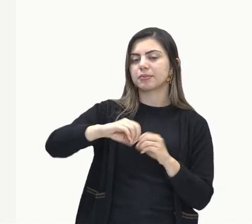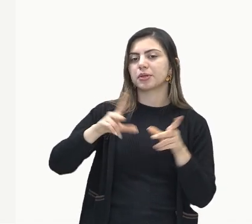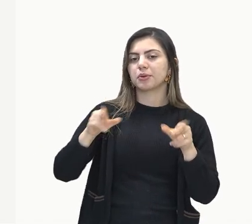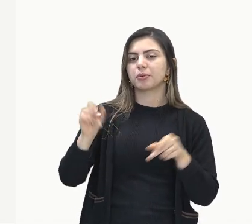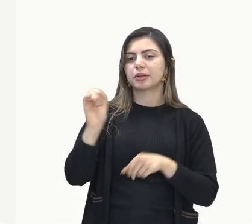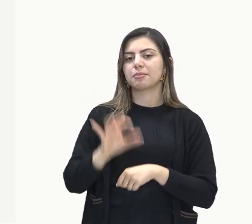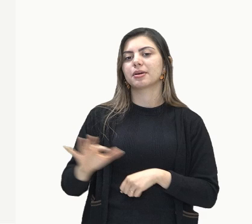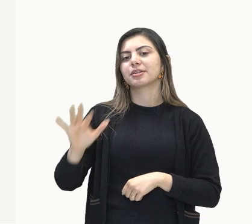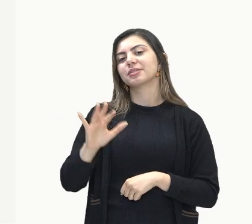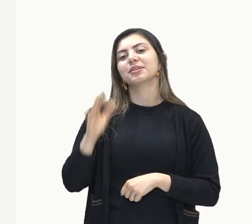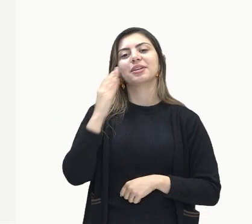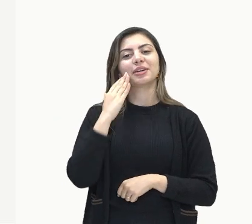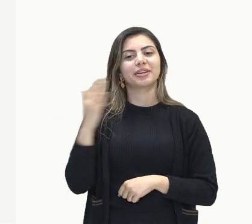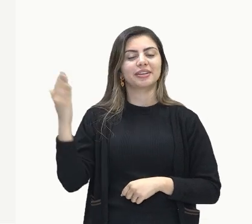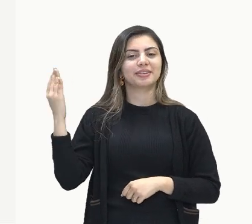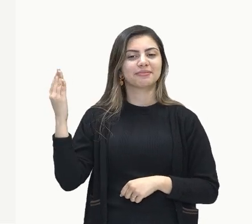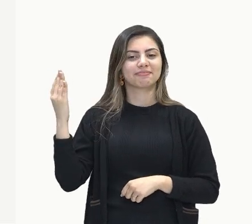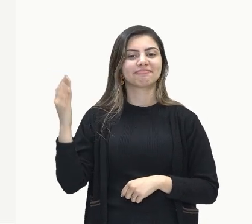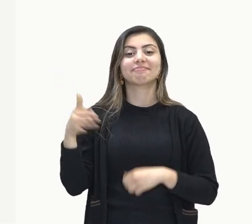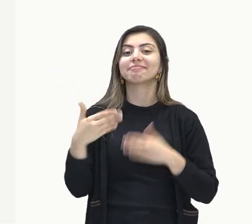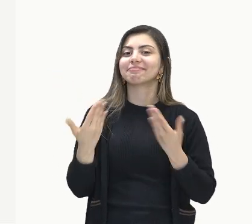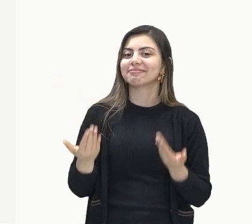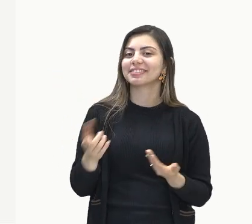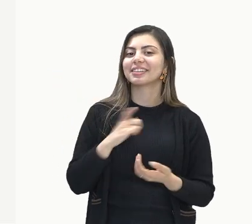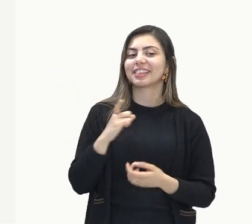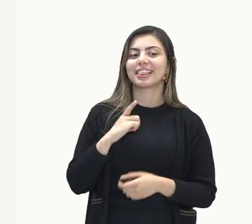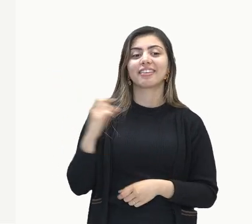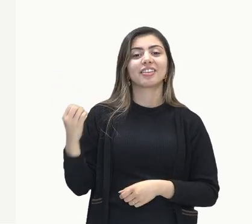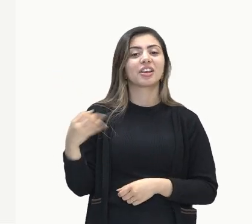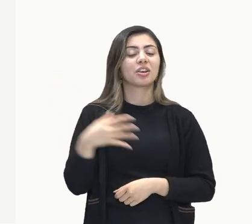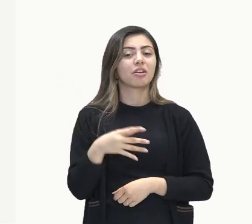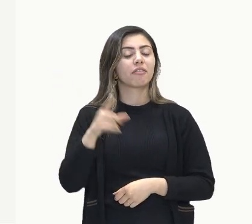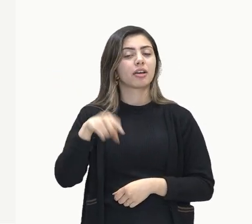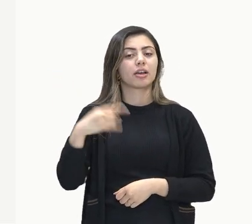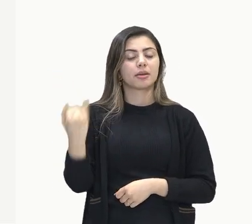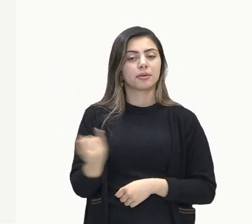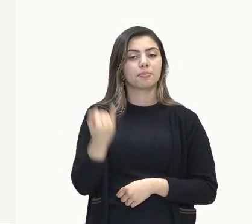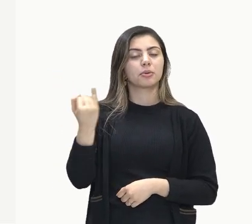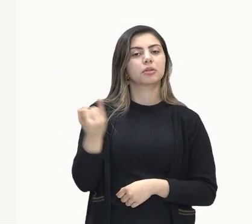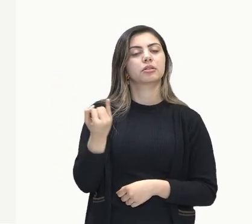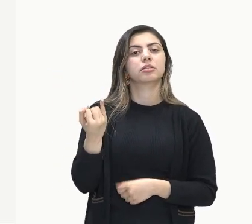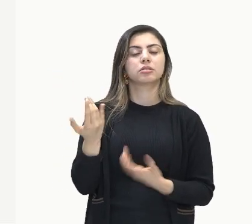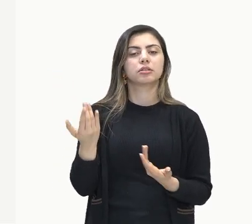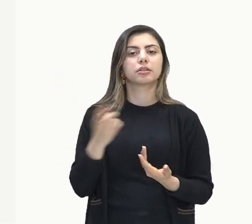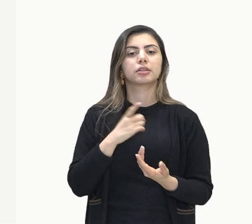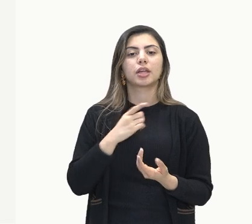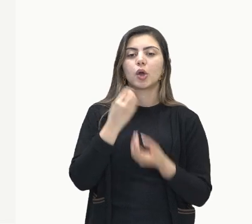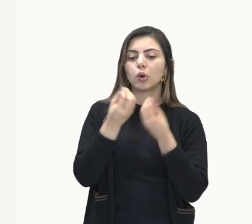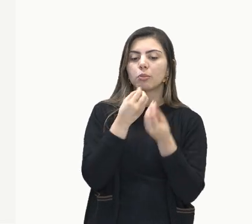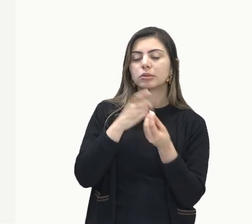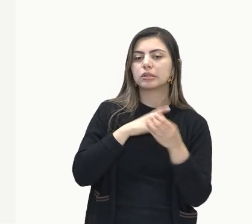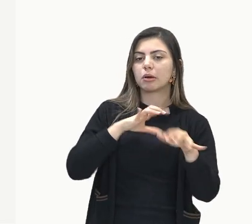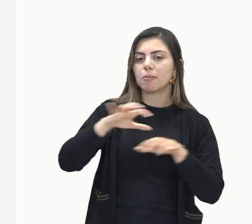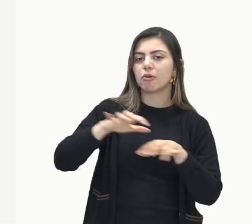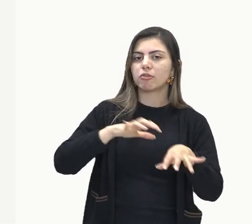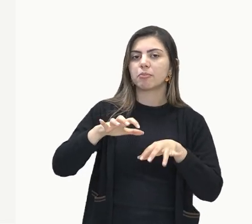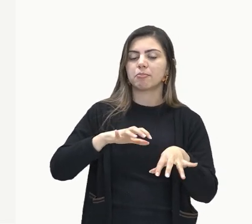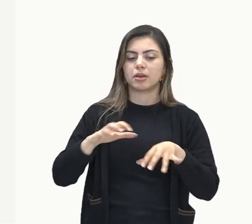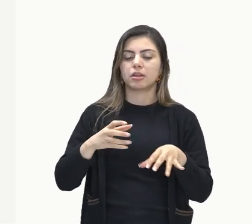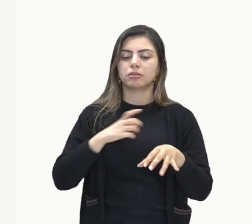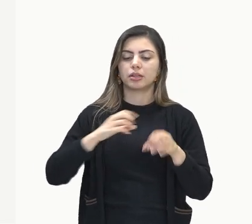Essa inovação, ela foi essencial para explicar o movimento retrógrado dos